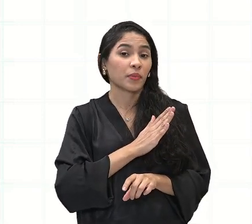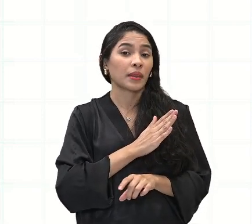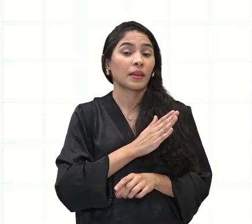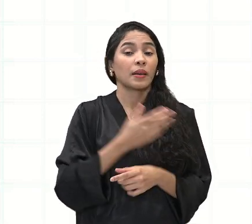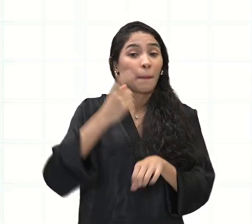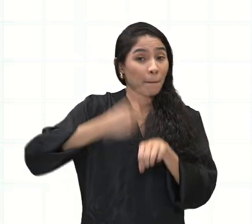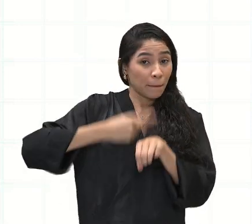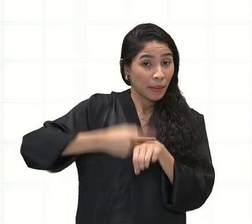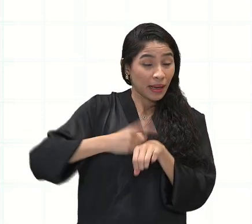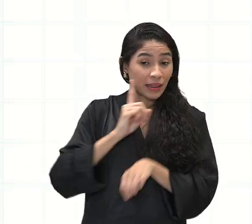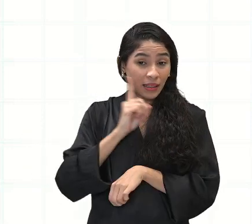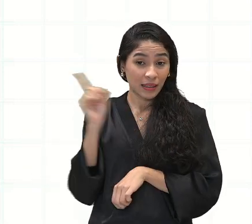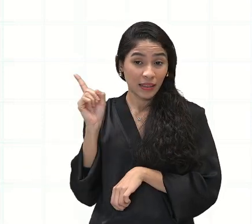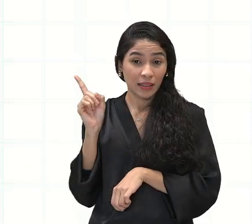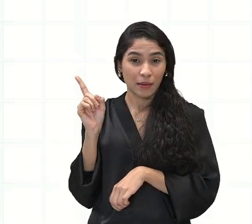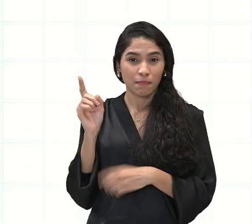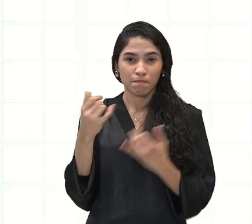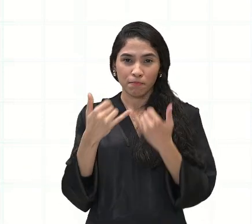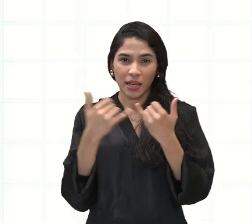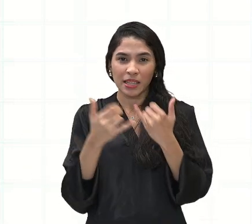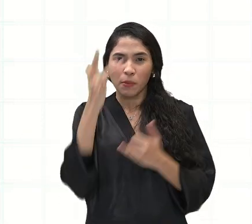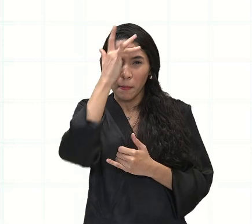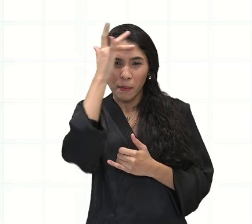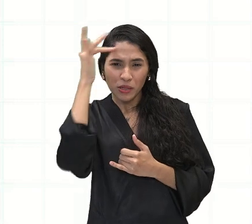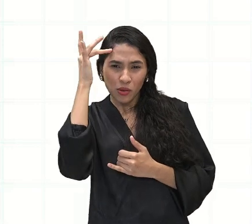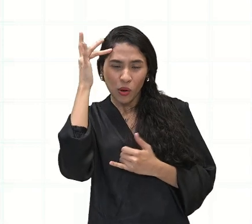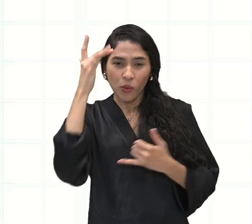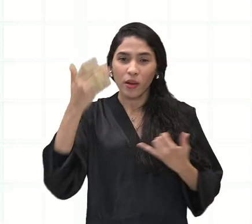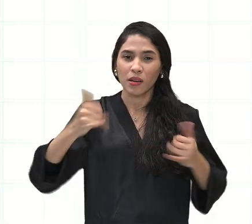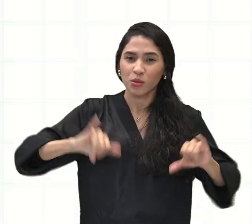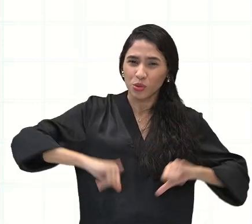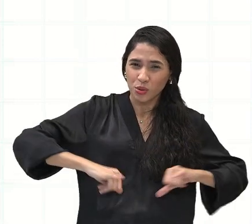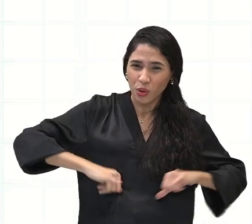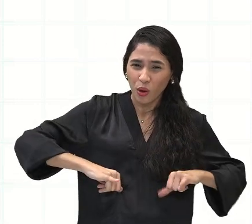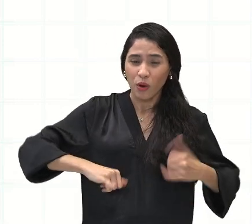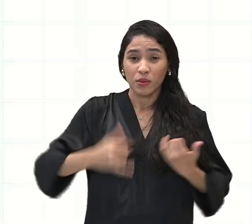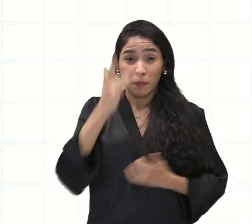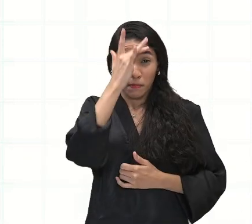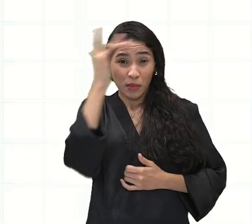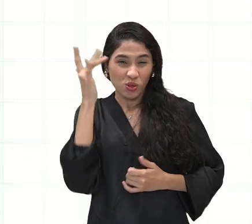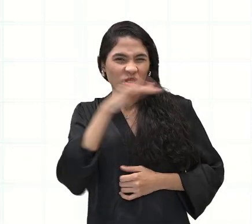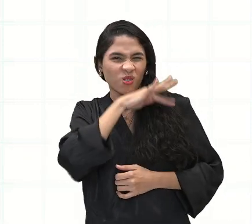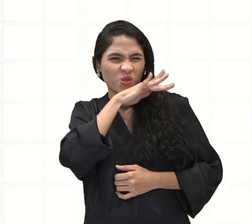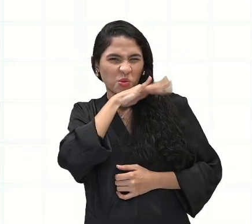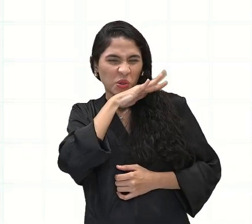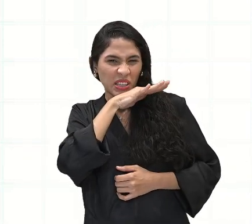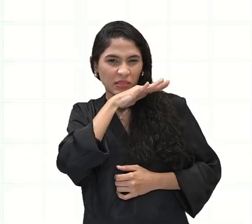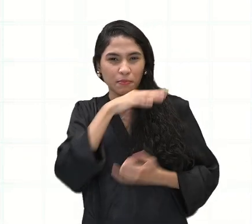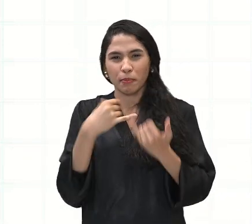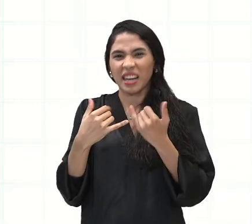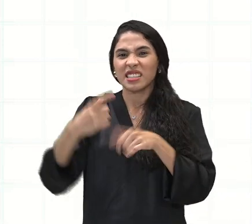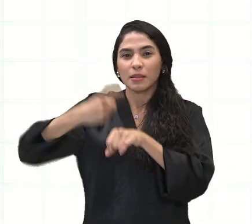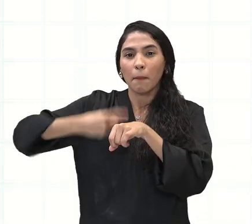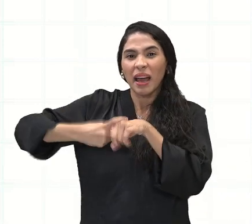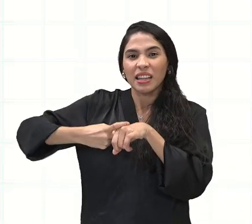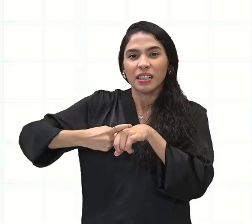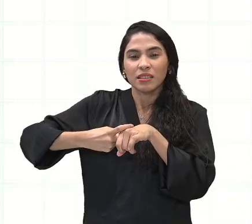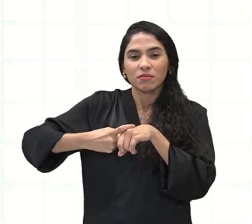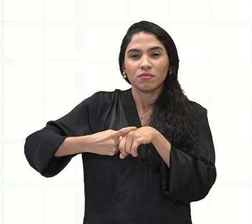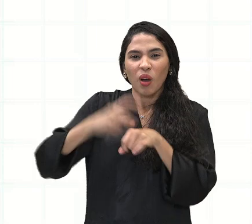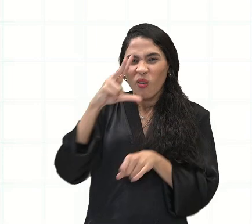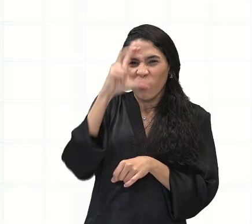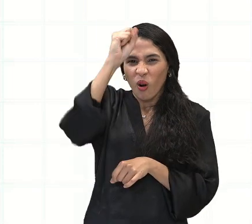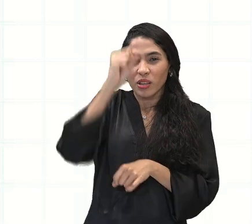de que esse coração não é uma pessoa que sofre, né? Uma pessoa que geralmente é muito fria, como uma pedra. Então o